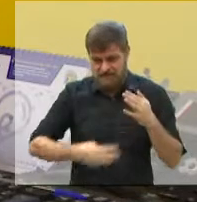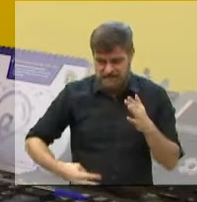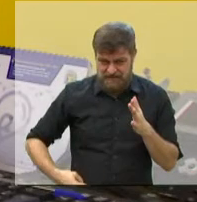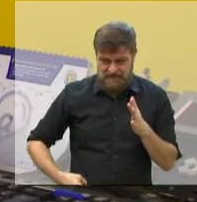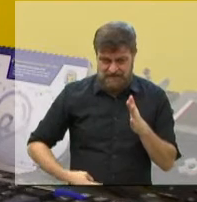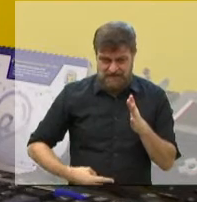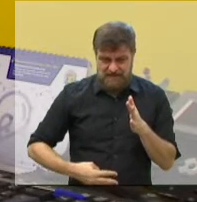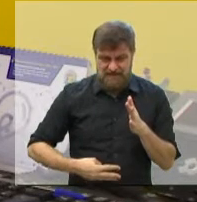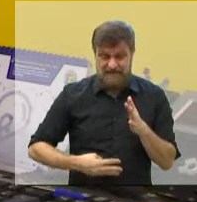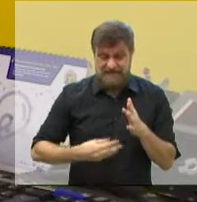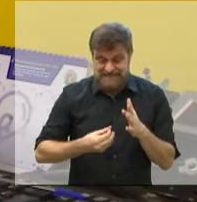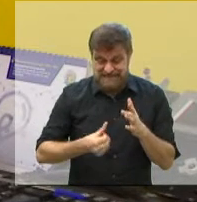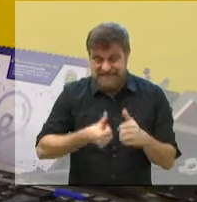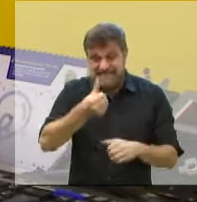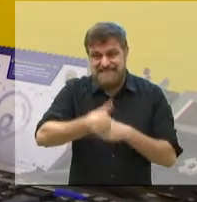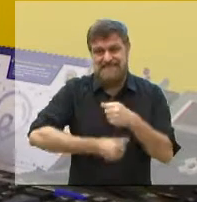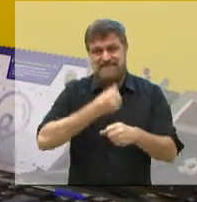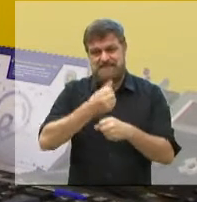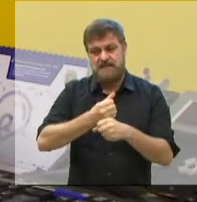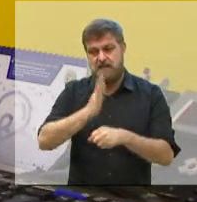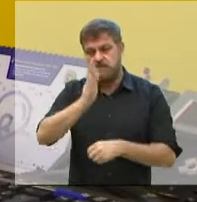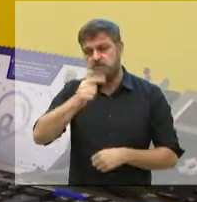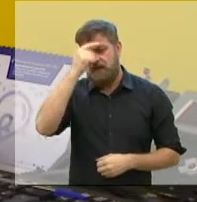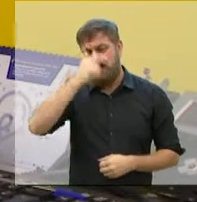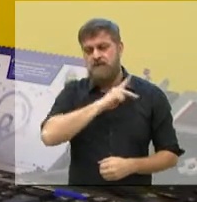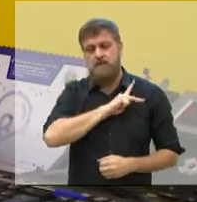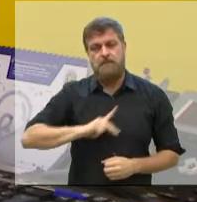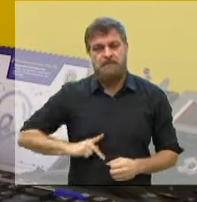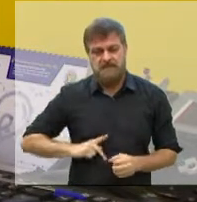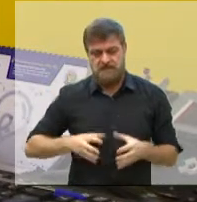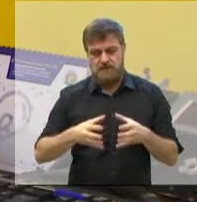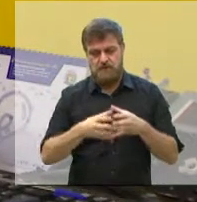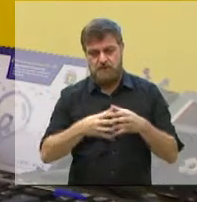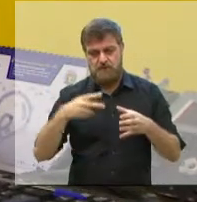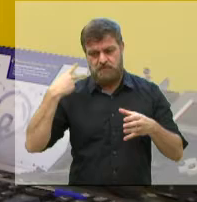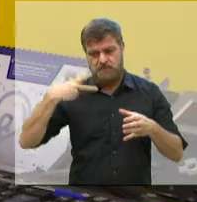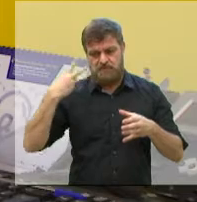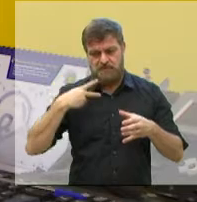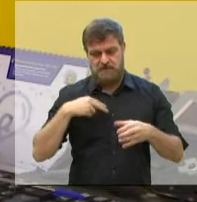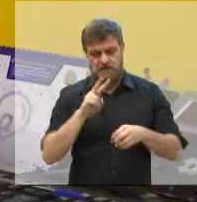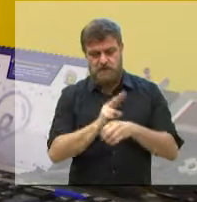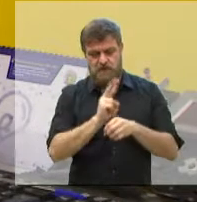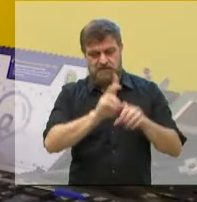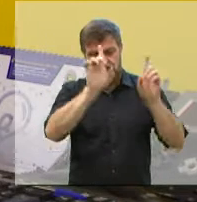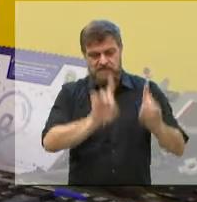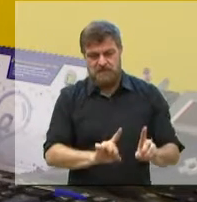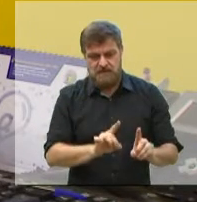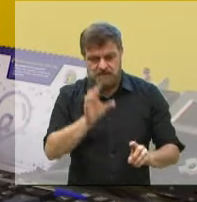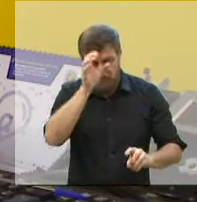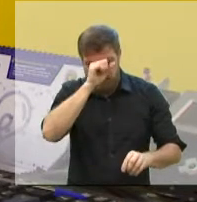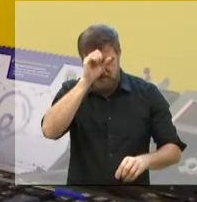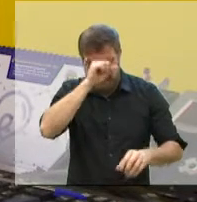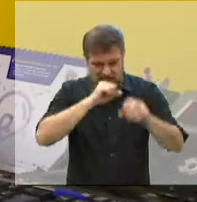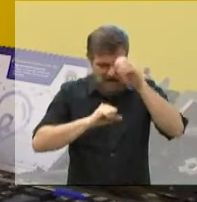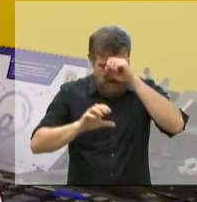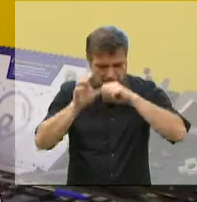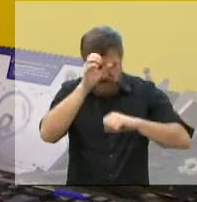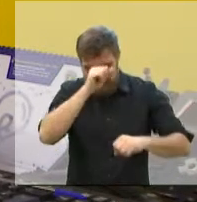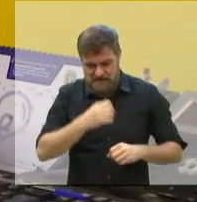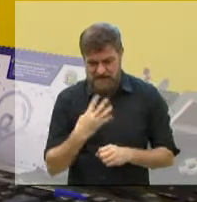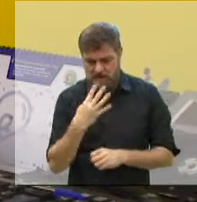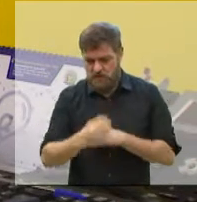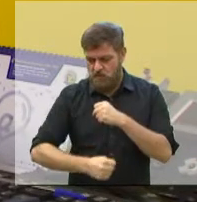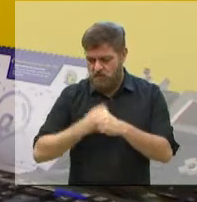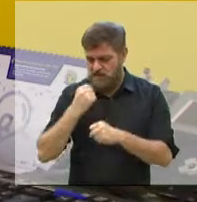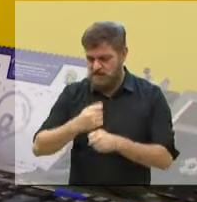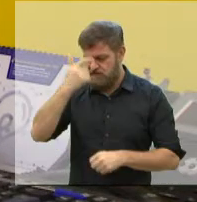3º biênio como presidente dessa comissão e comecei a aprender muito. E os 4